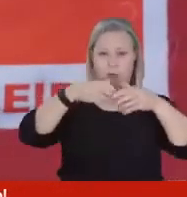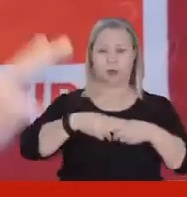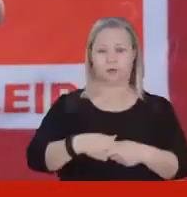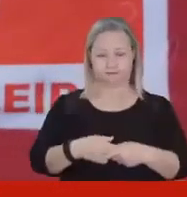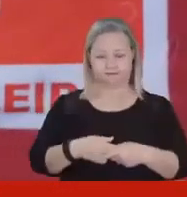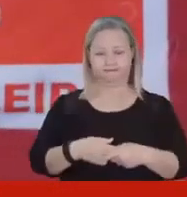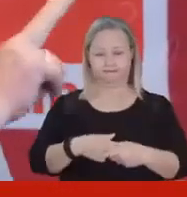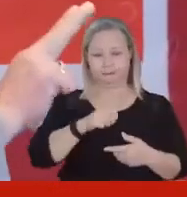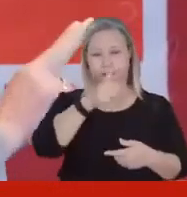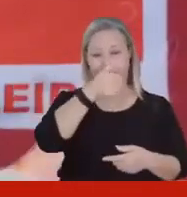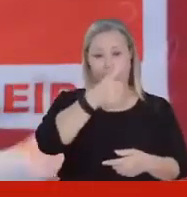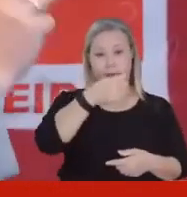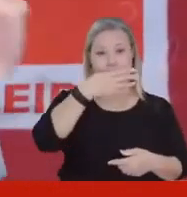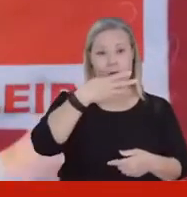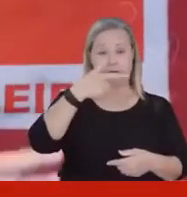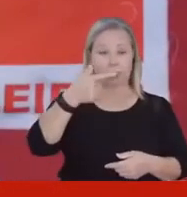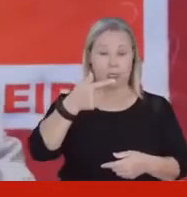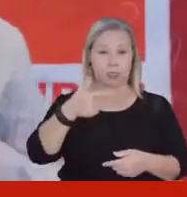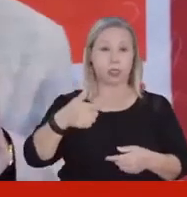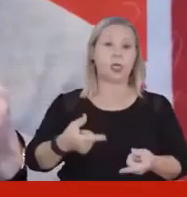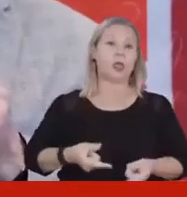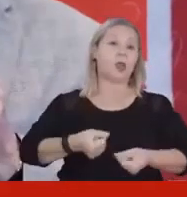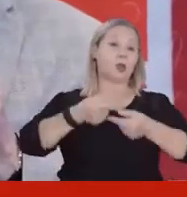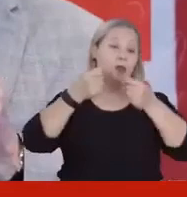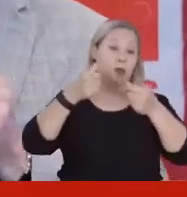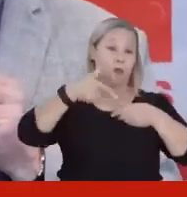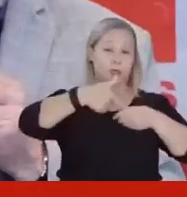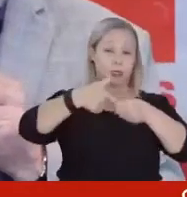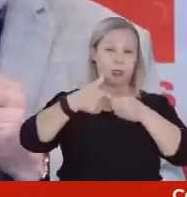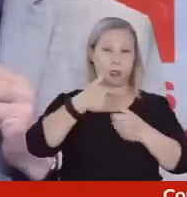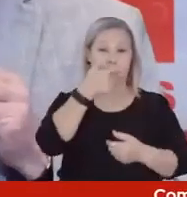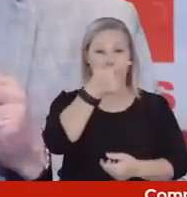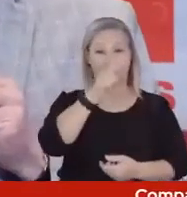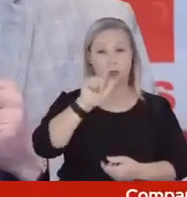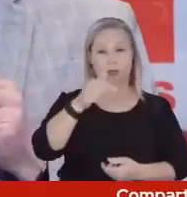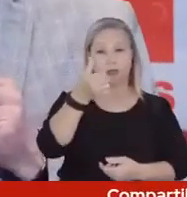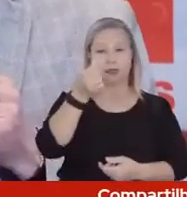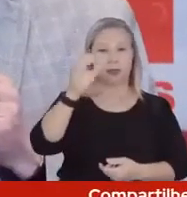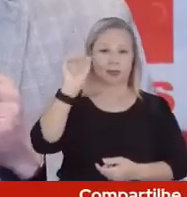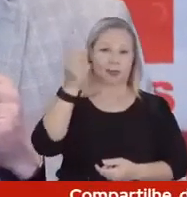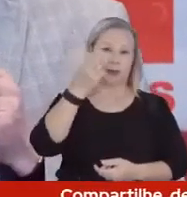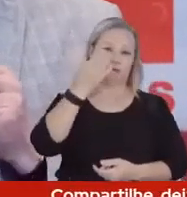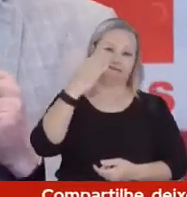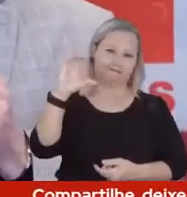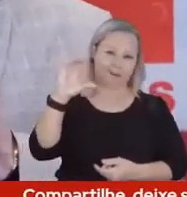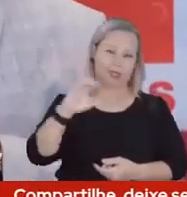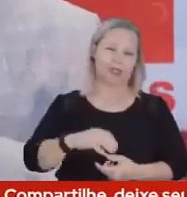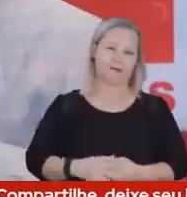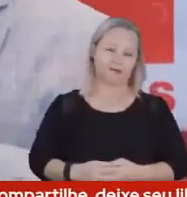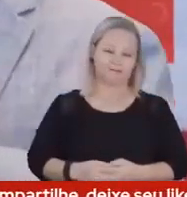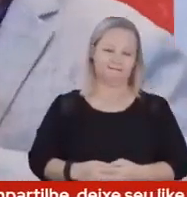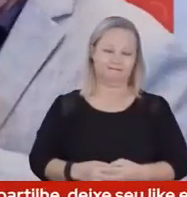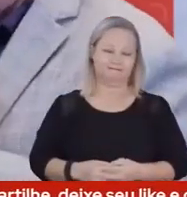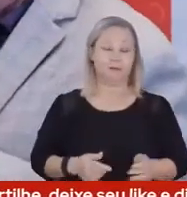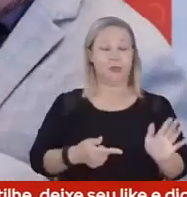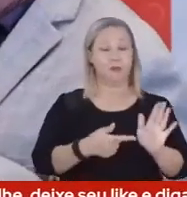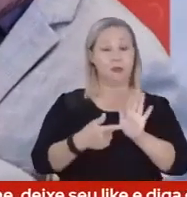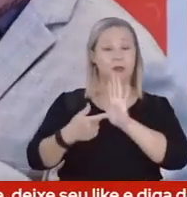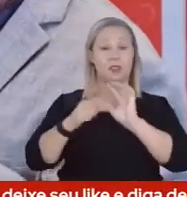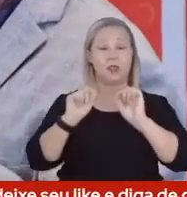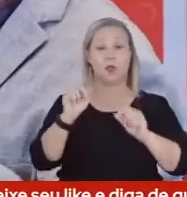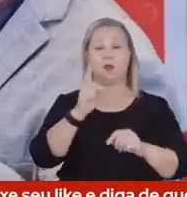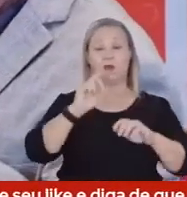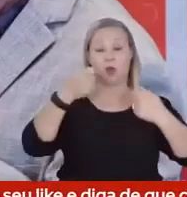da gasolina era R$ 2,60. Numa demonstração de que não precisa. Eu tinha feito com a